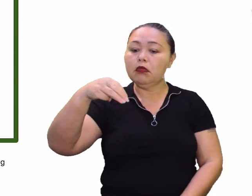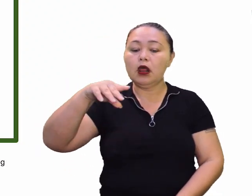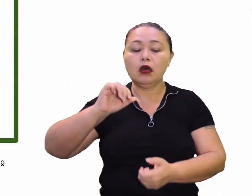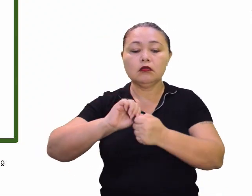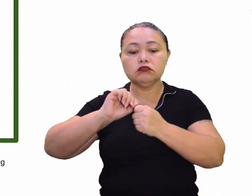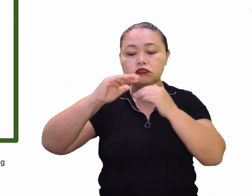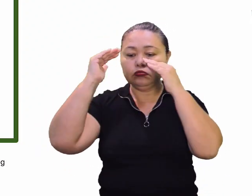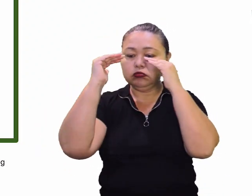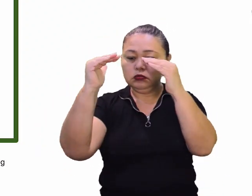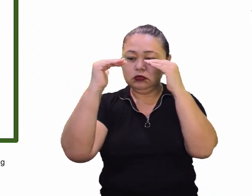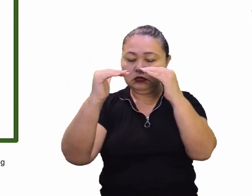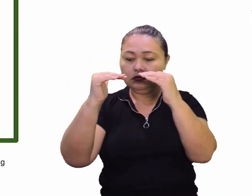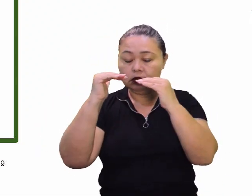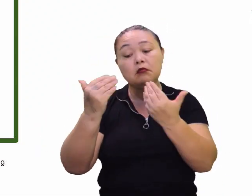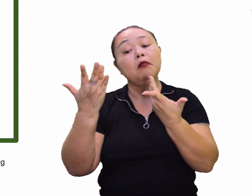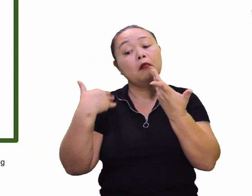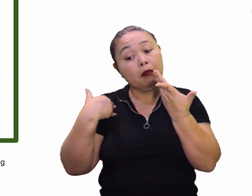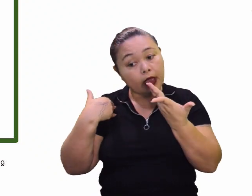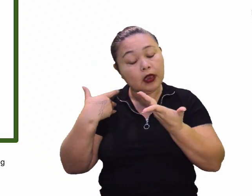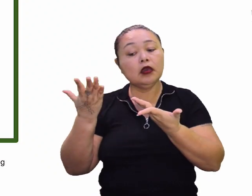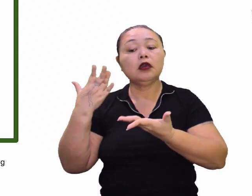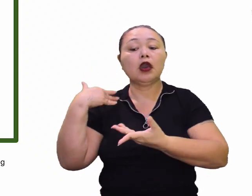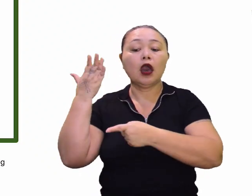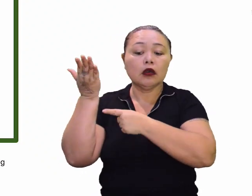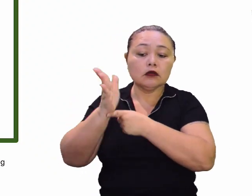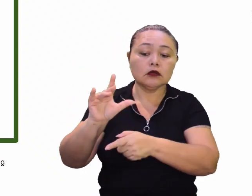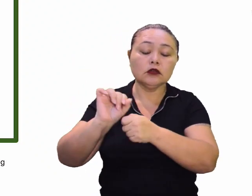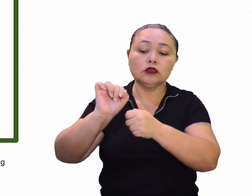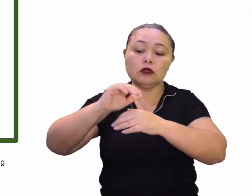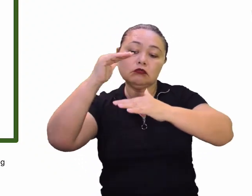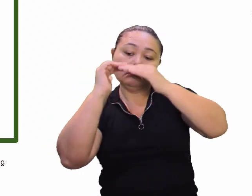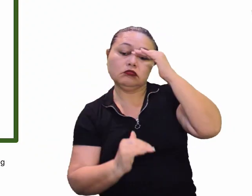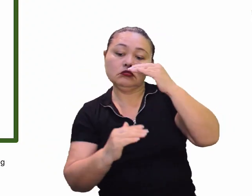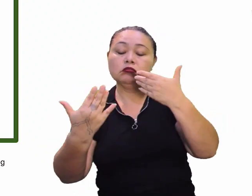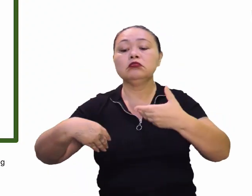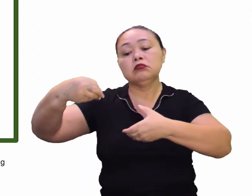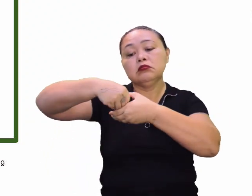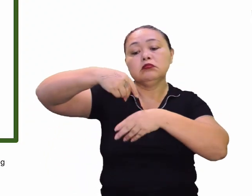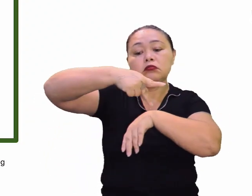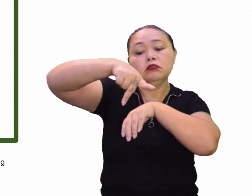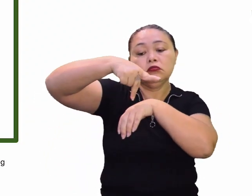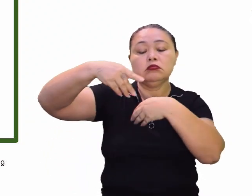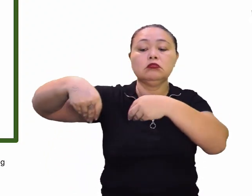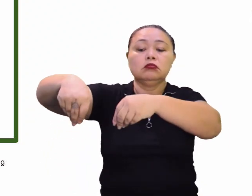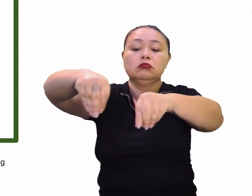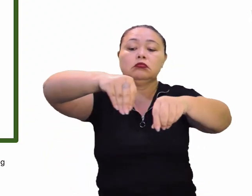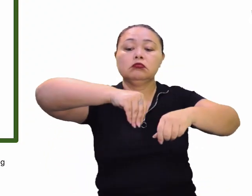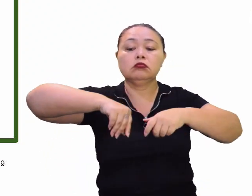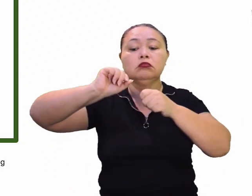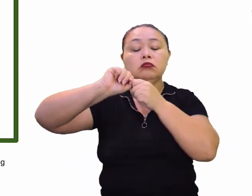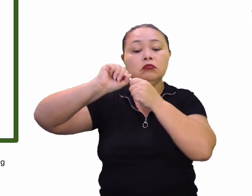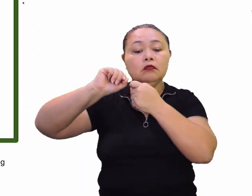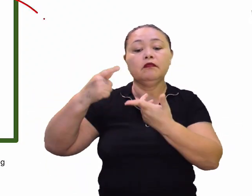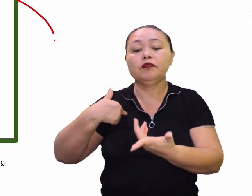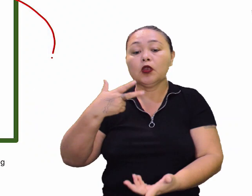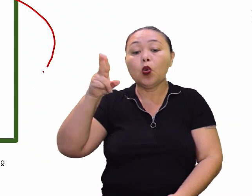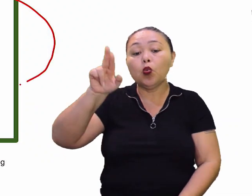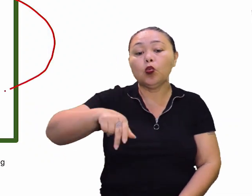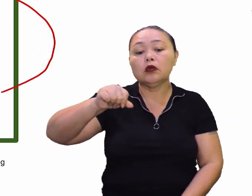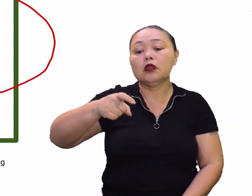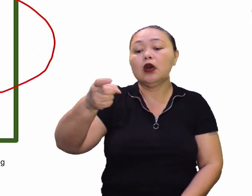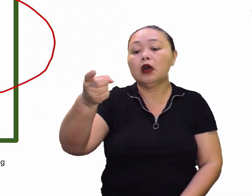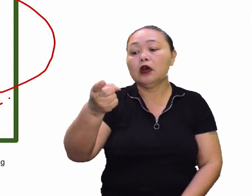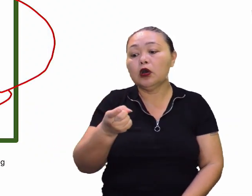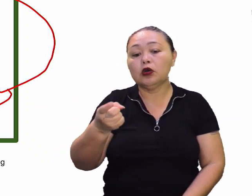contribuiu para gerar desigualdade dentro do território indiano, porque jamais alguém de uma casta dos kshatriyas